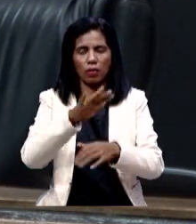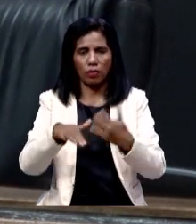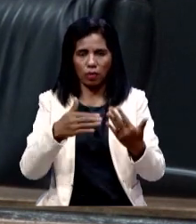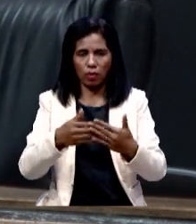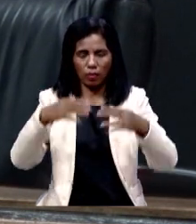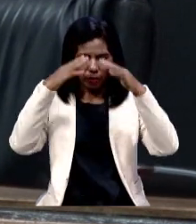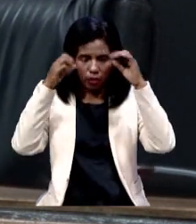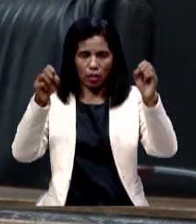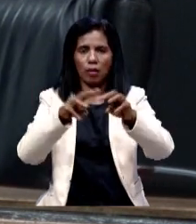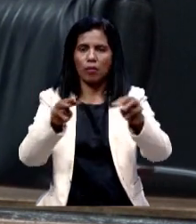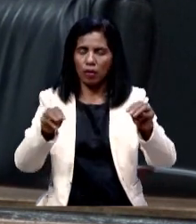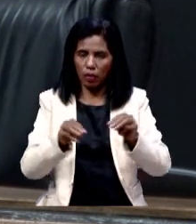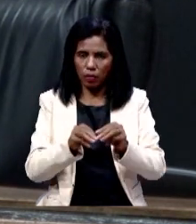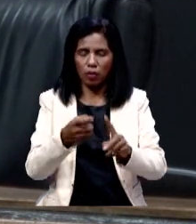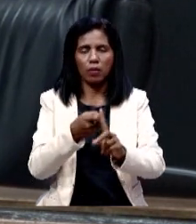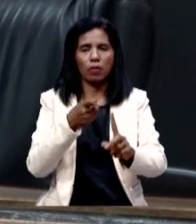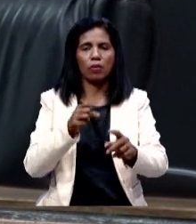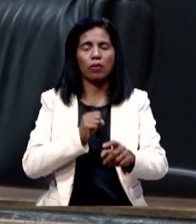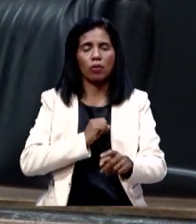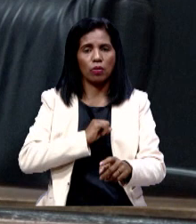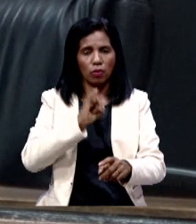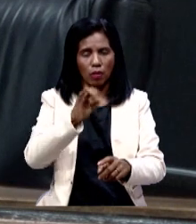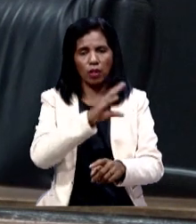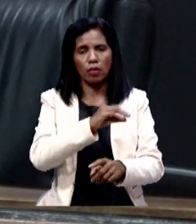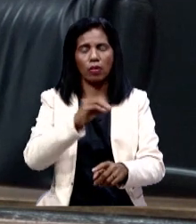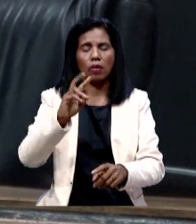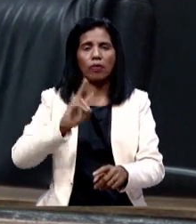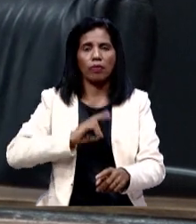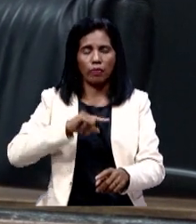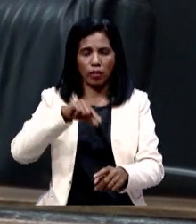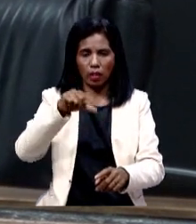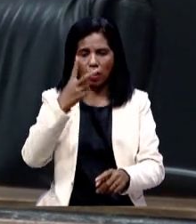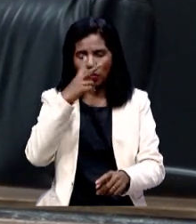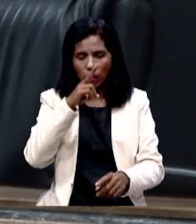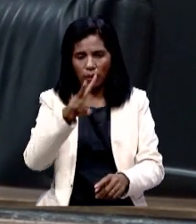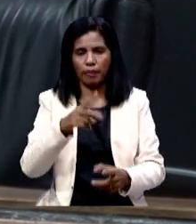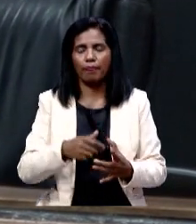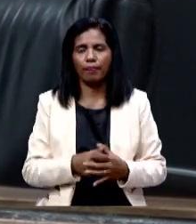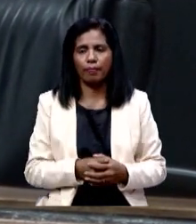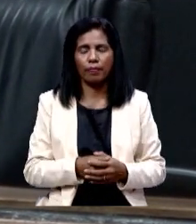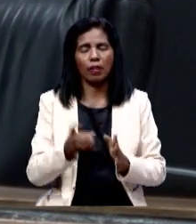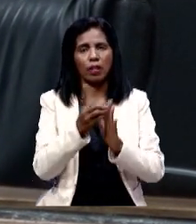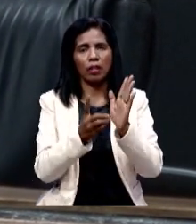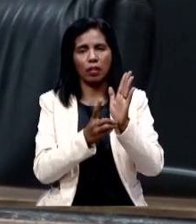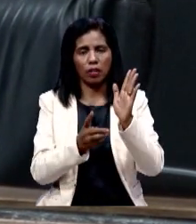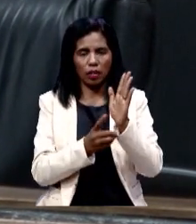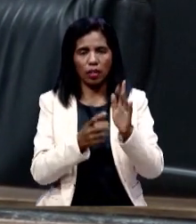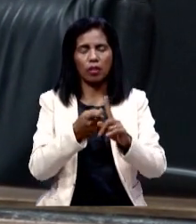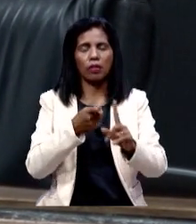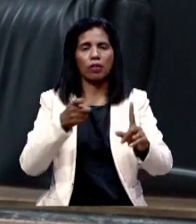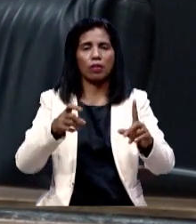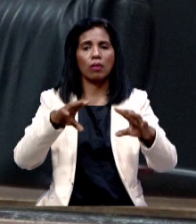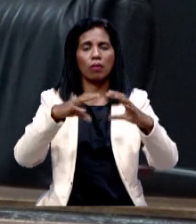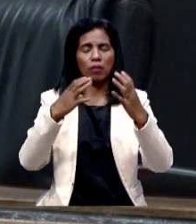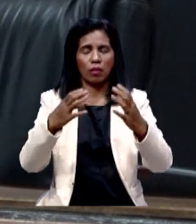autoridade sira município nia no suai to e revike que sira roto tu na pare isso que está sendo ali Dados provisórios e comissão